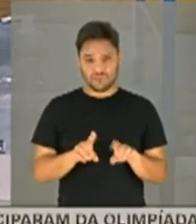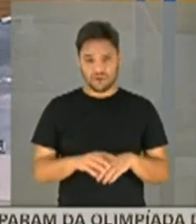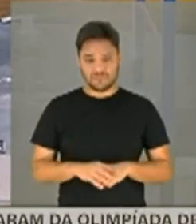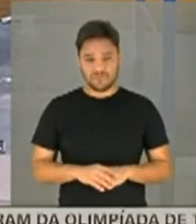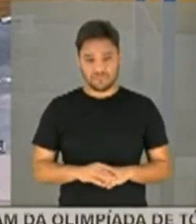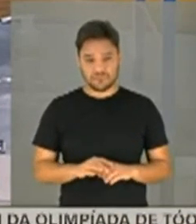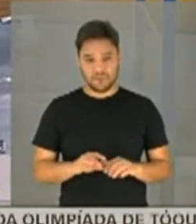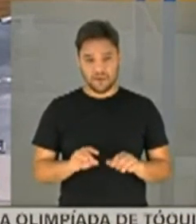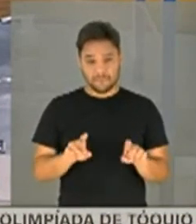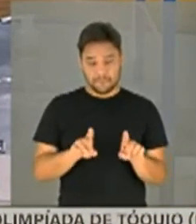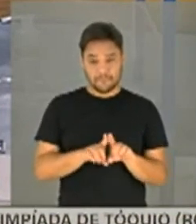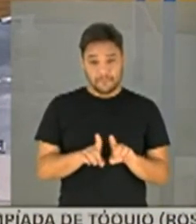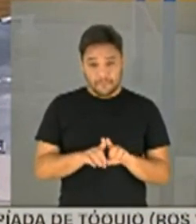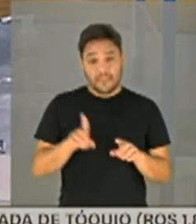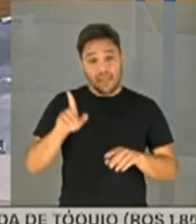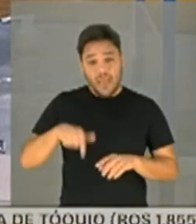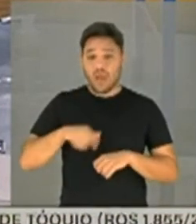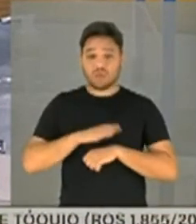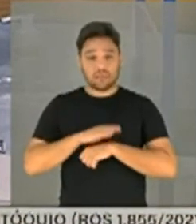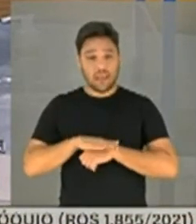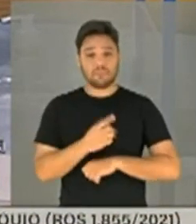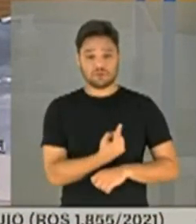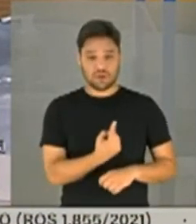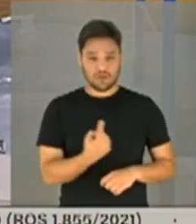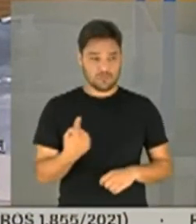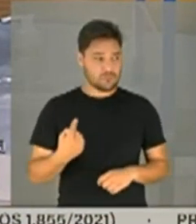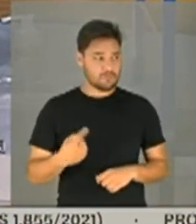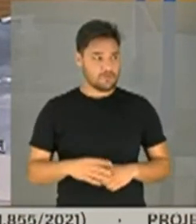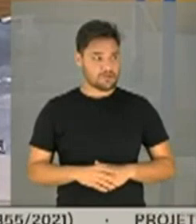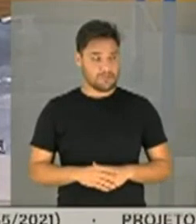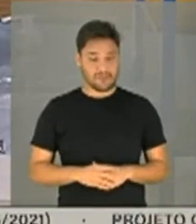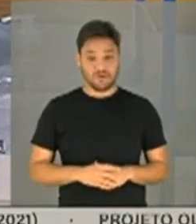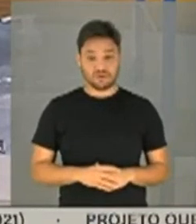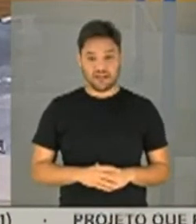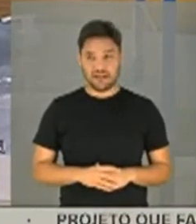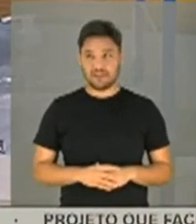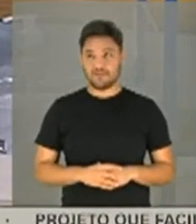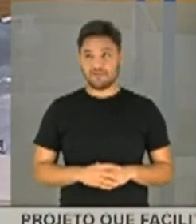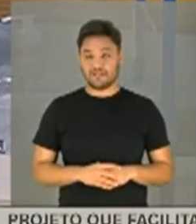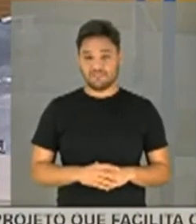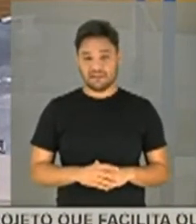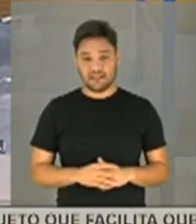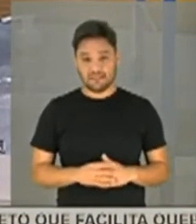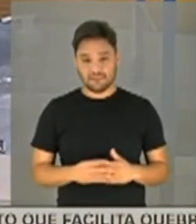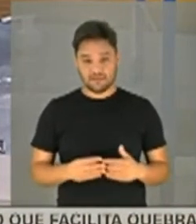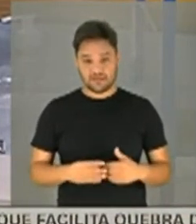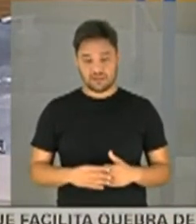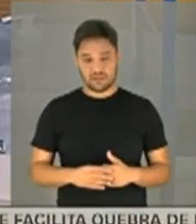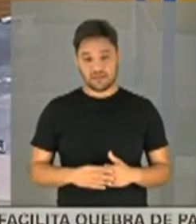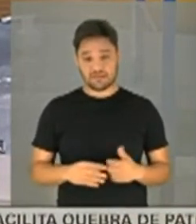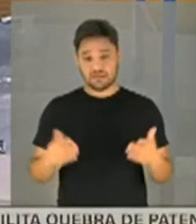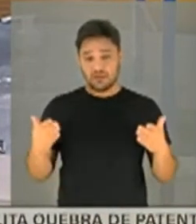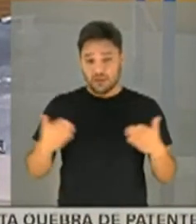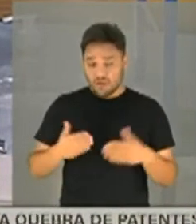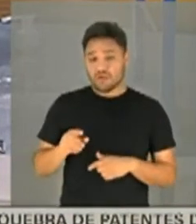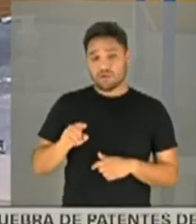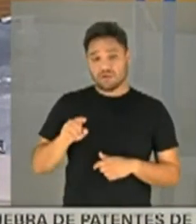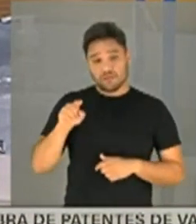oportunidade, é o tempo de cada um aqui, para fazer algumas perguntas pertinentes a esse caso que